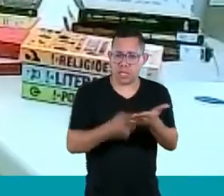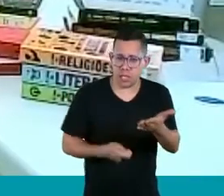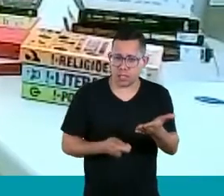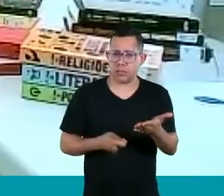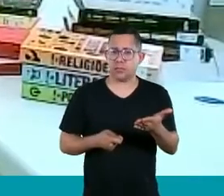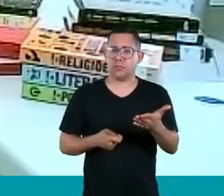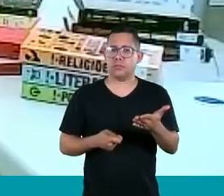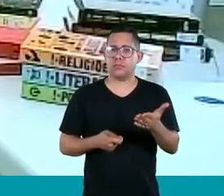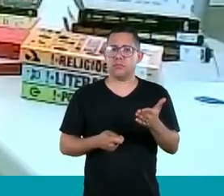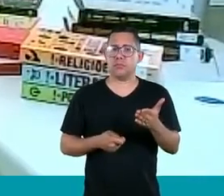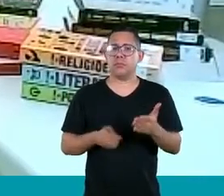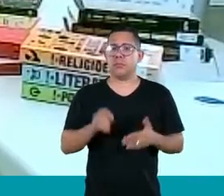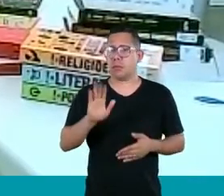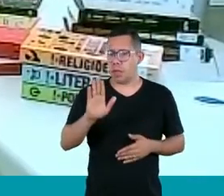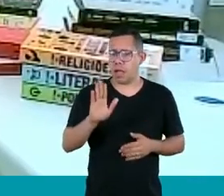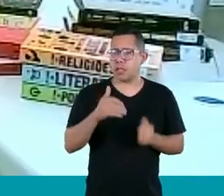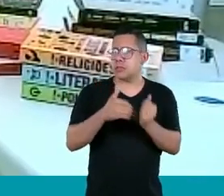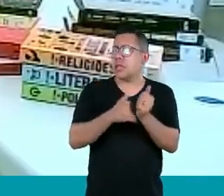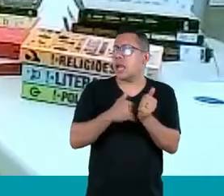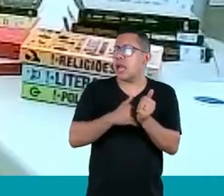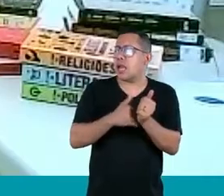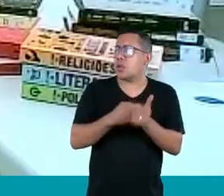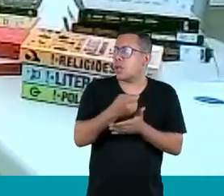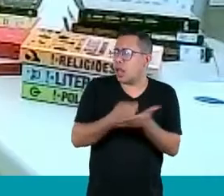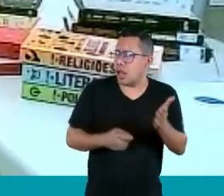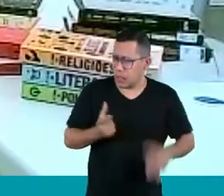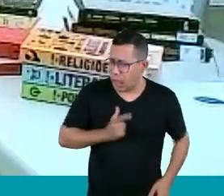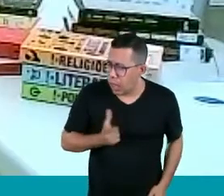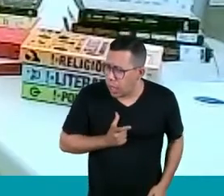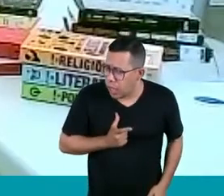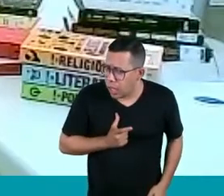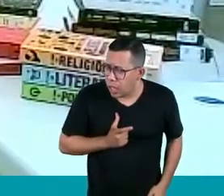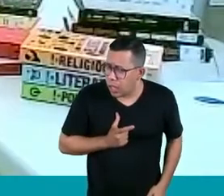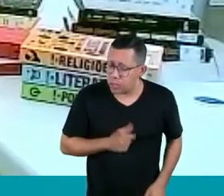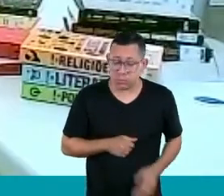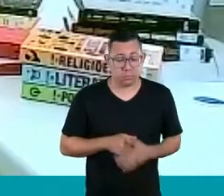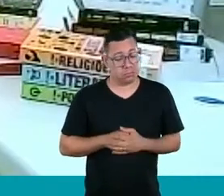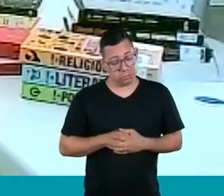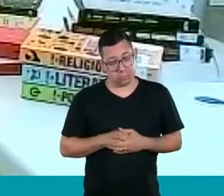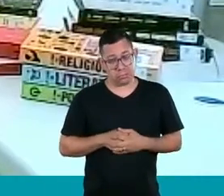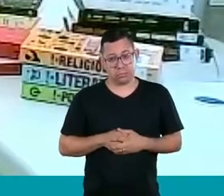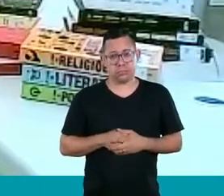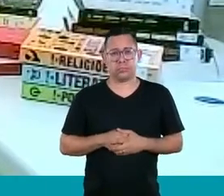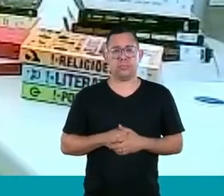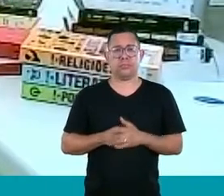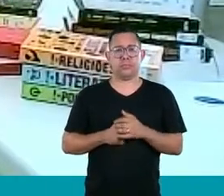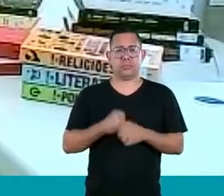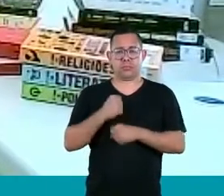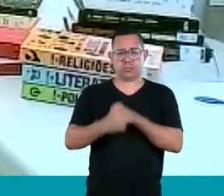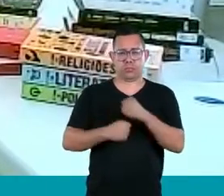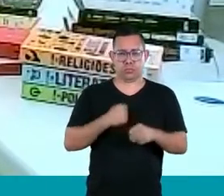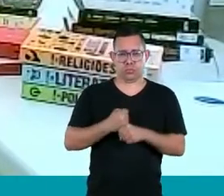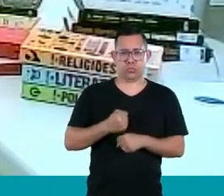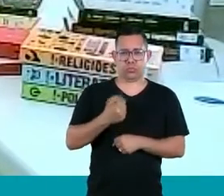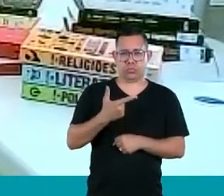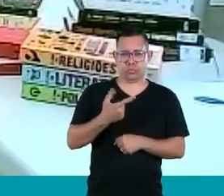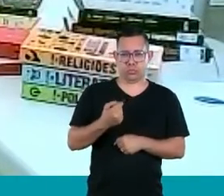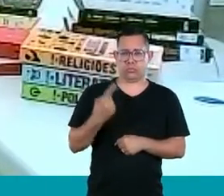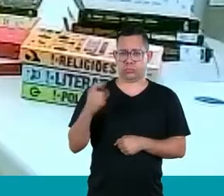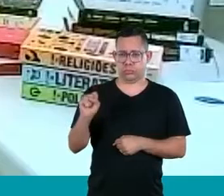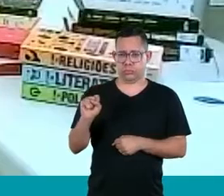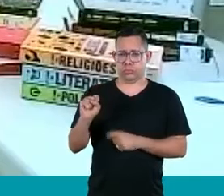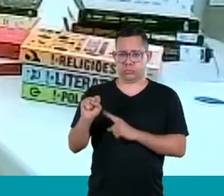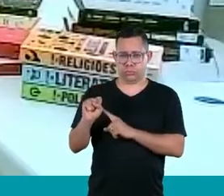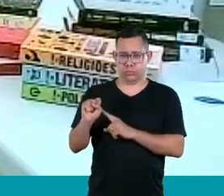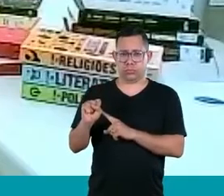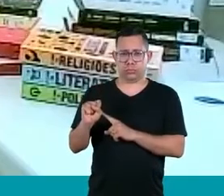né? Bem, a partir disso, uma estudante incumbida em 2018 de escrever sobre a